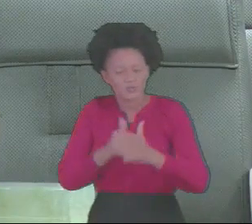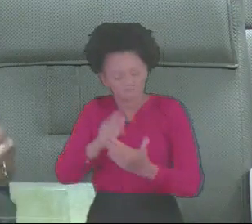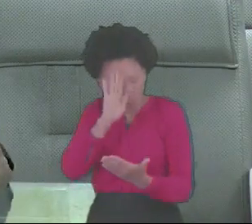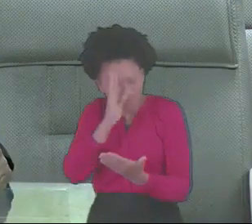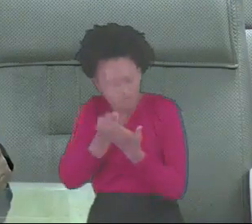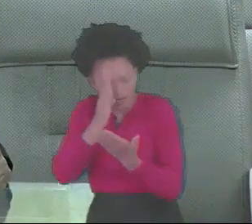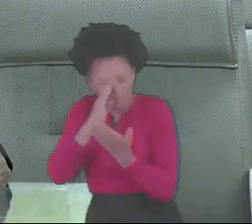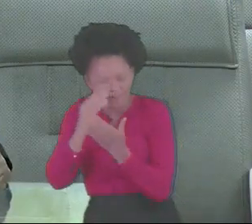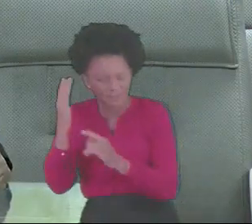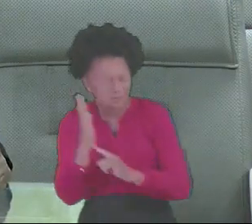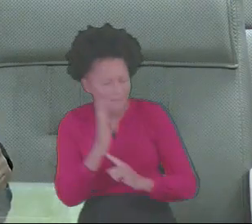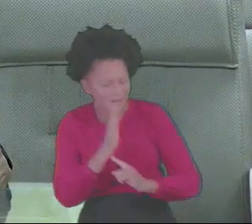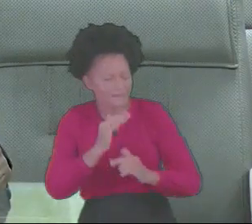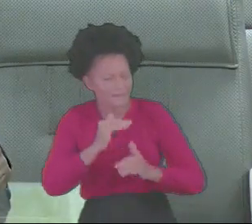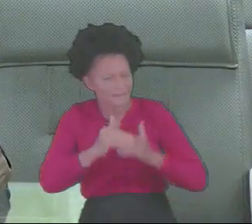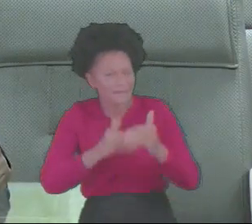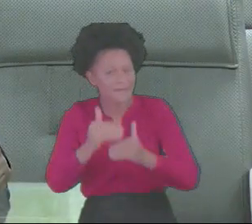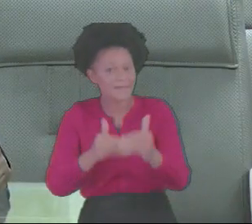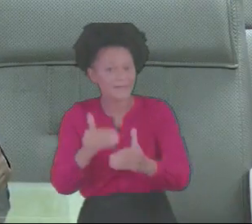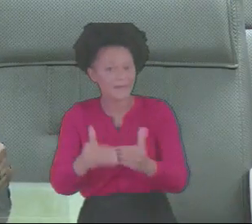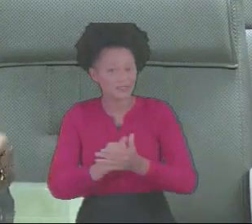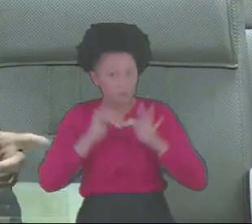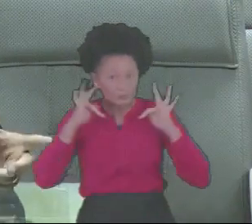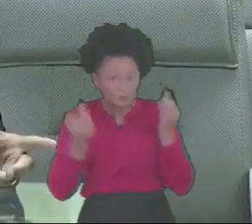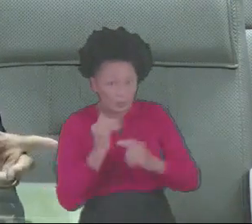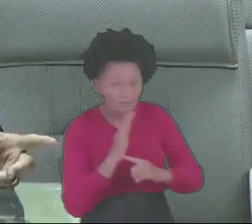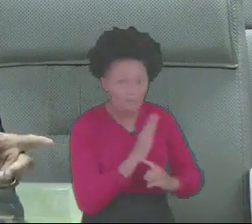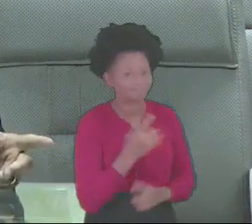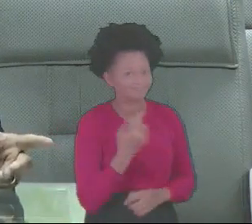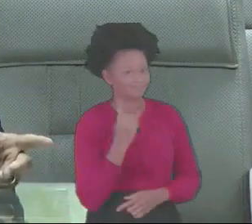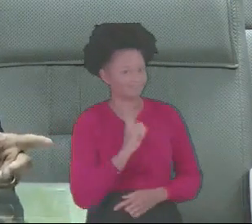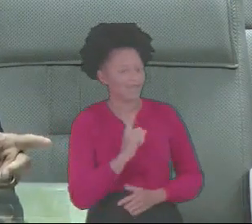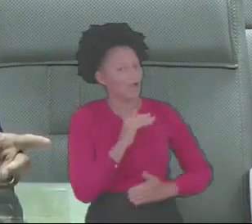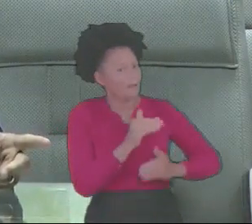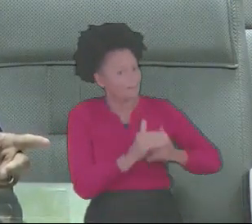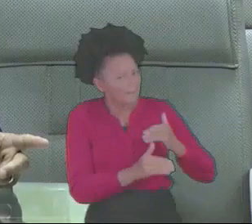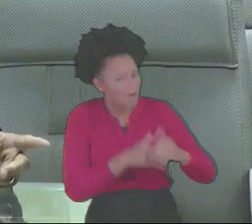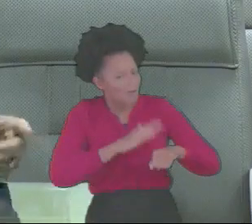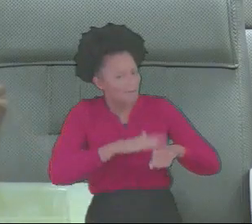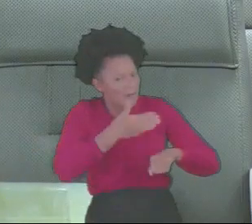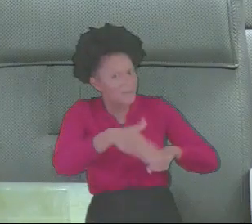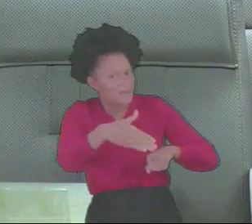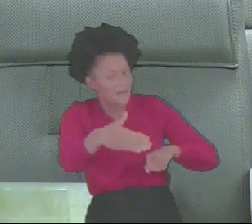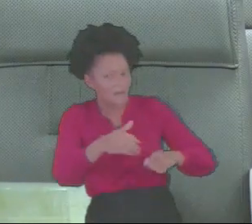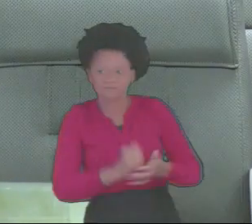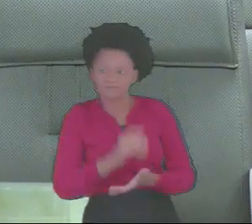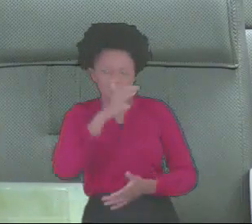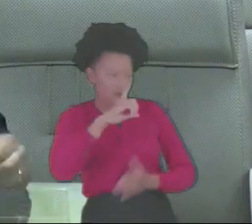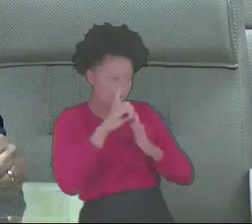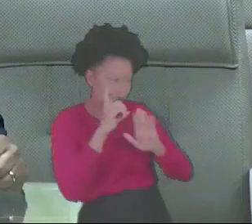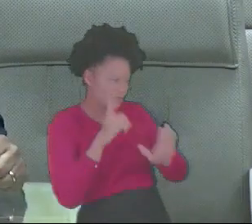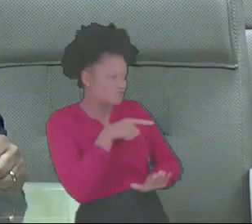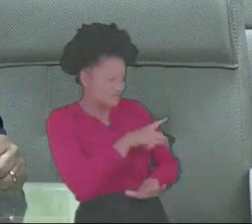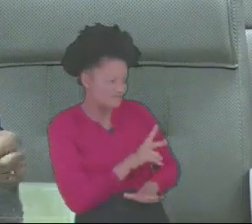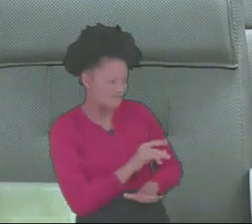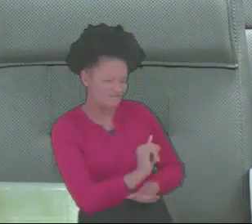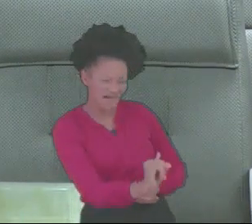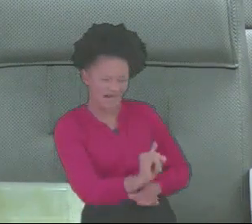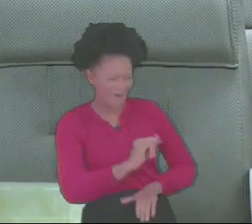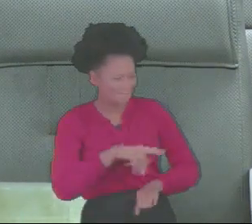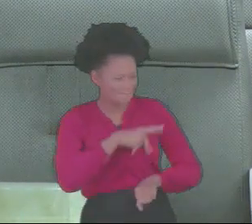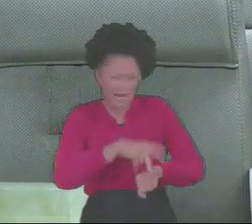acreditando nas coisas de Deus e Deus promete a este homem fazer dele uma grande nação